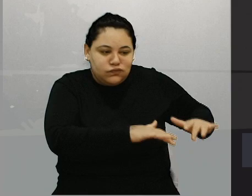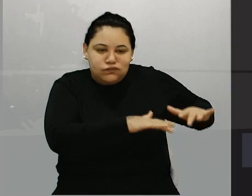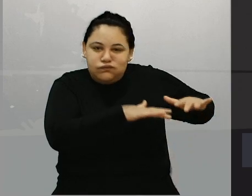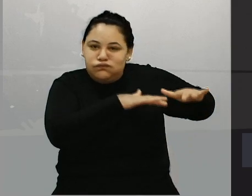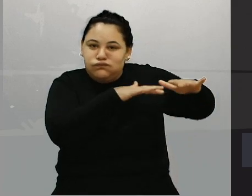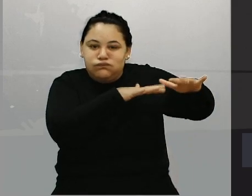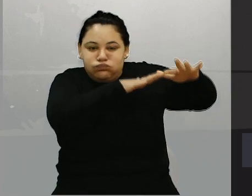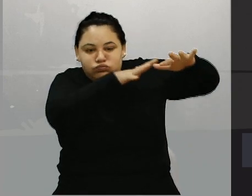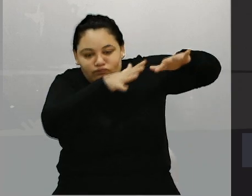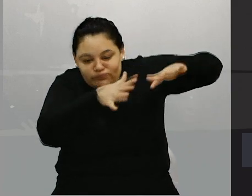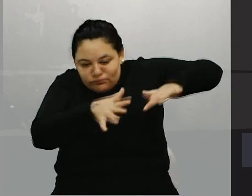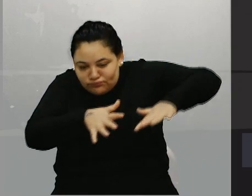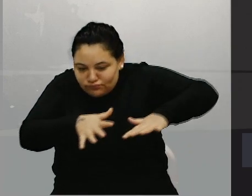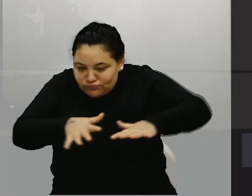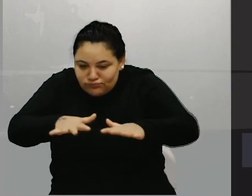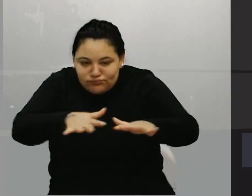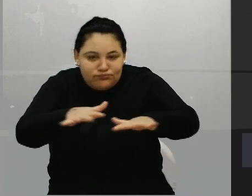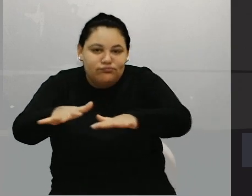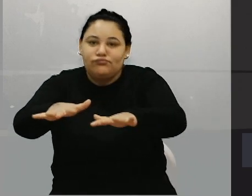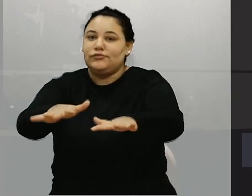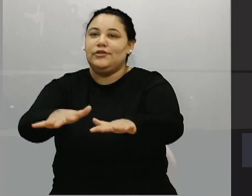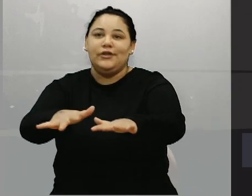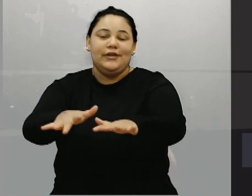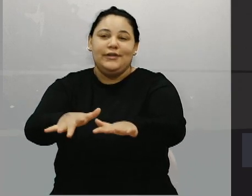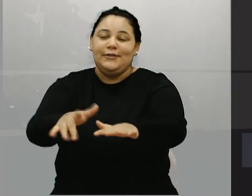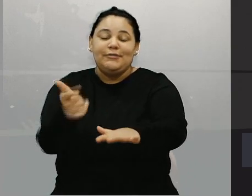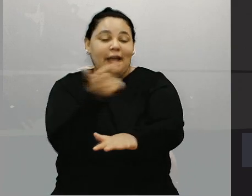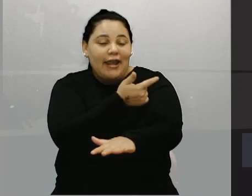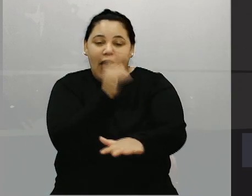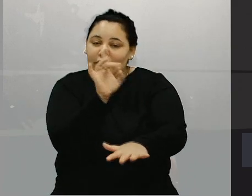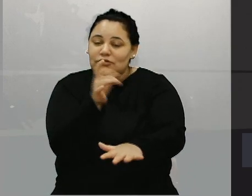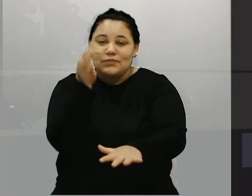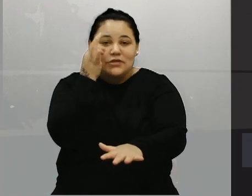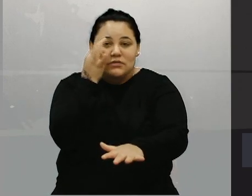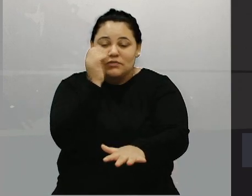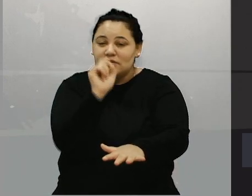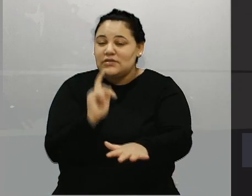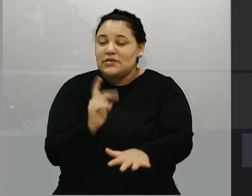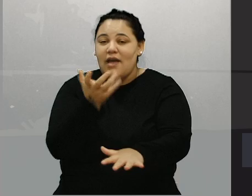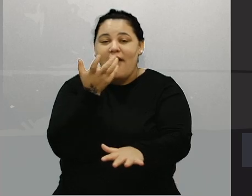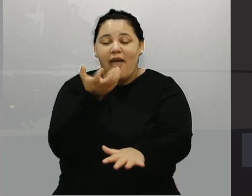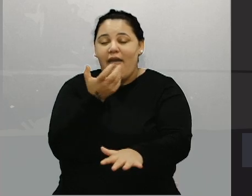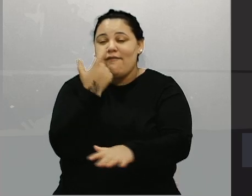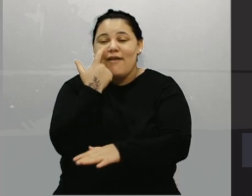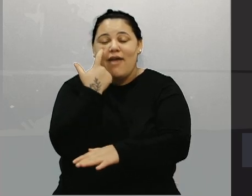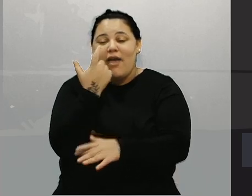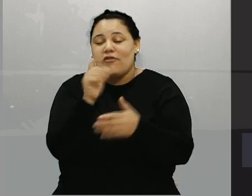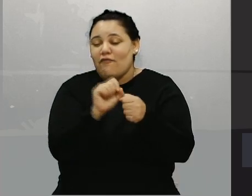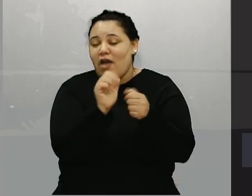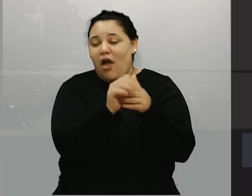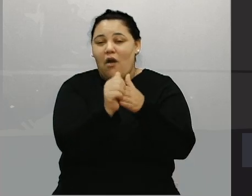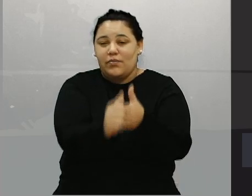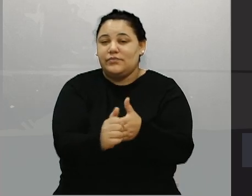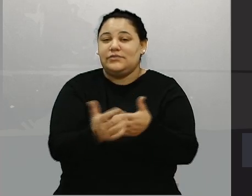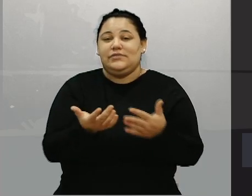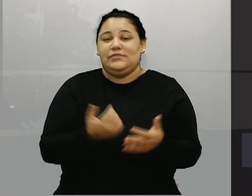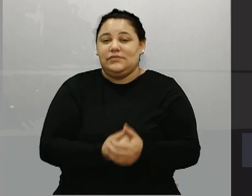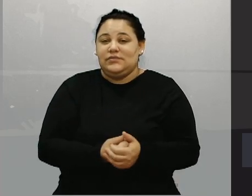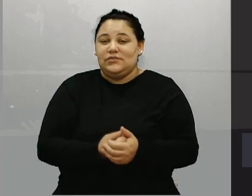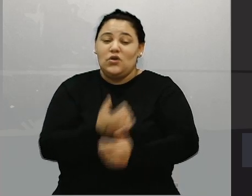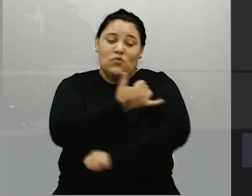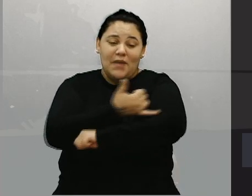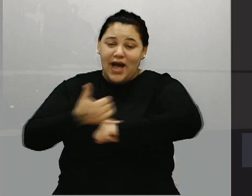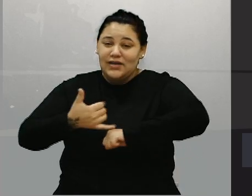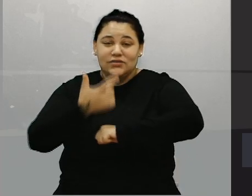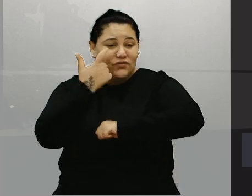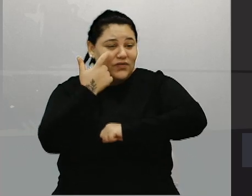acabou trocando, tá lá, para quem quiser ver, né? A gente fez lá um acompanhamento lá e tá lá, tu passa por